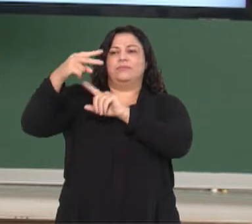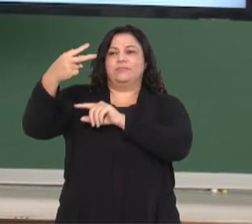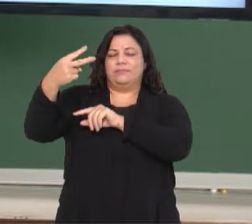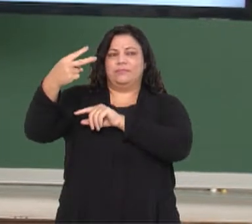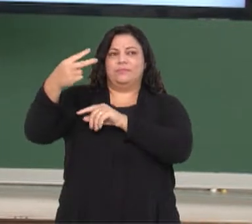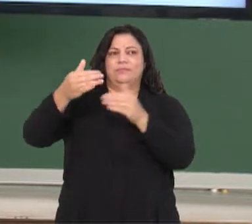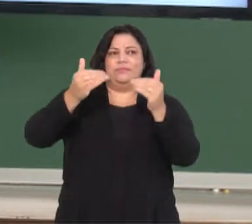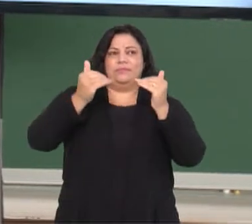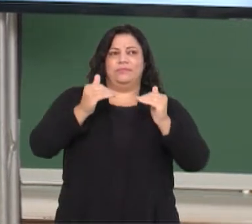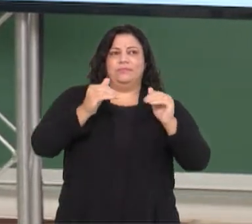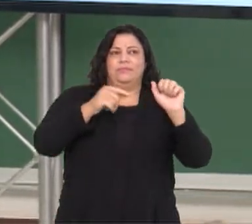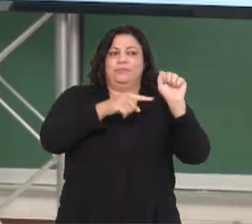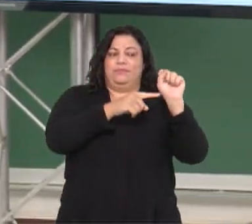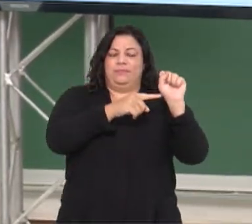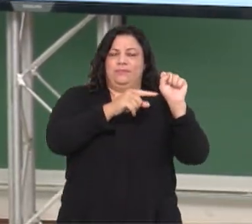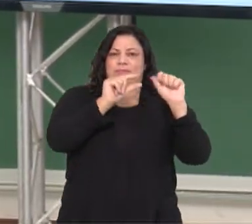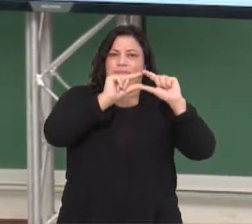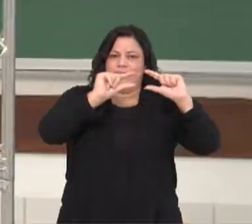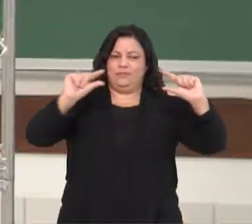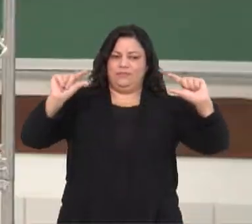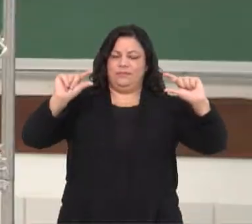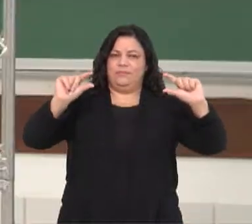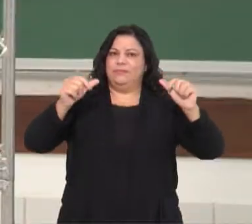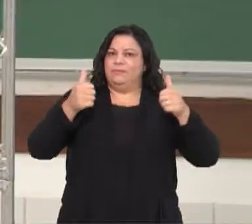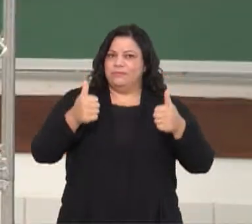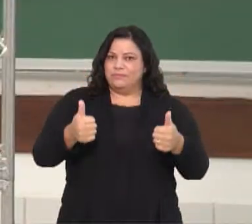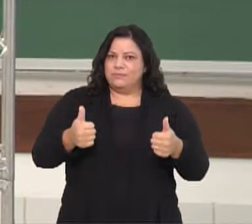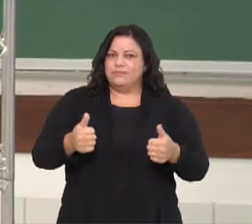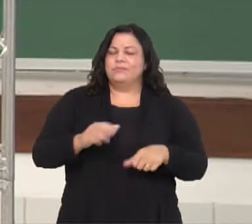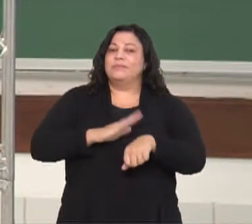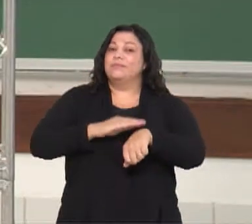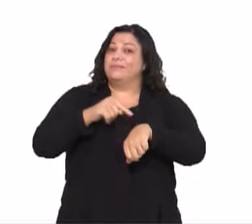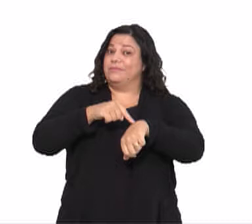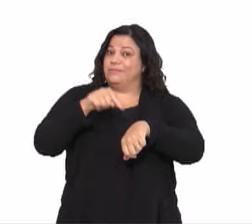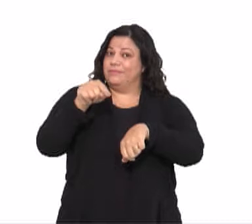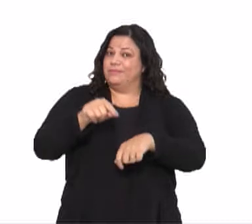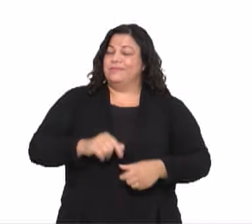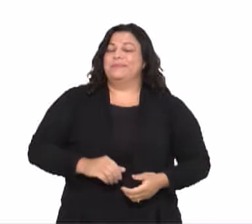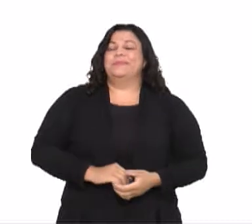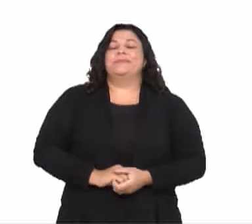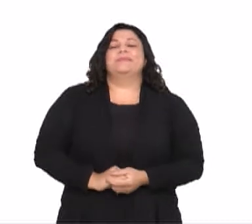cubo mais x. Tempinho para vocês, vamos realizar esse exercício.